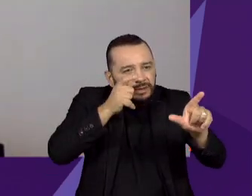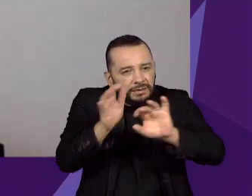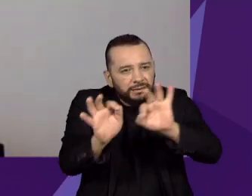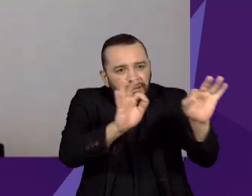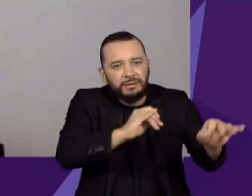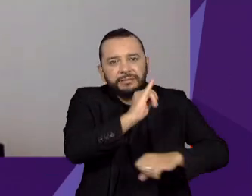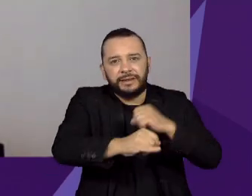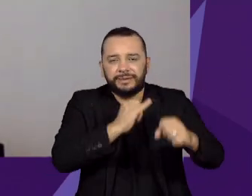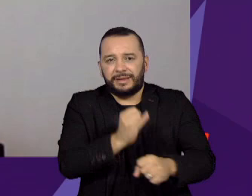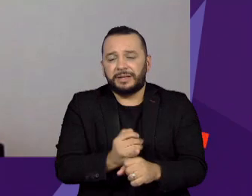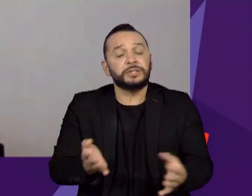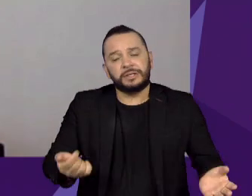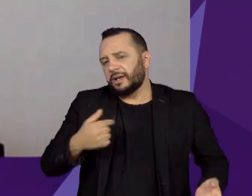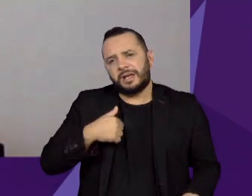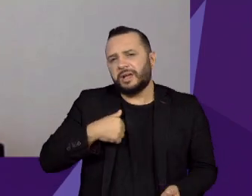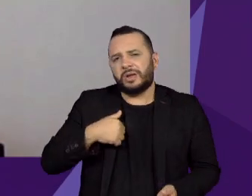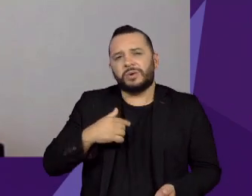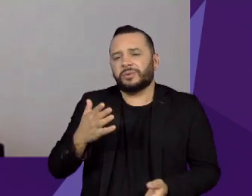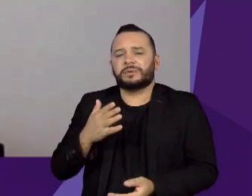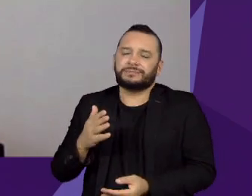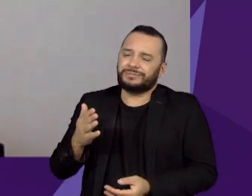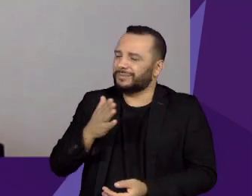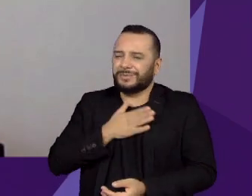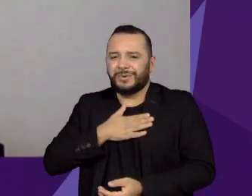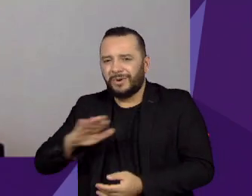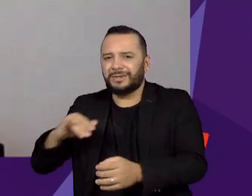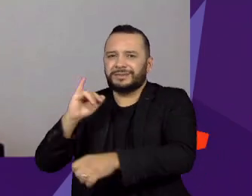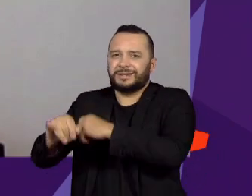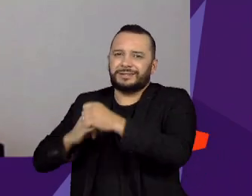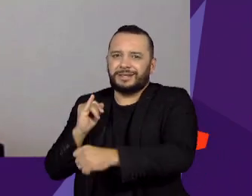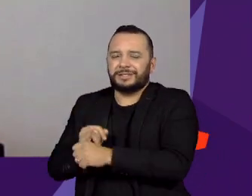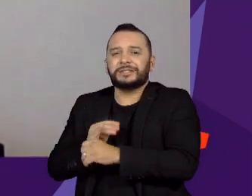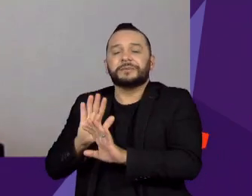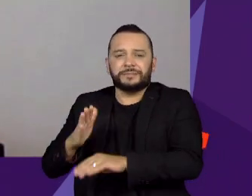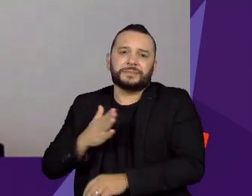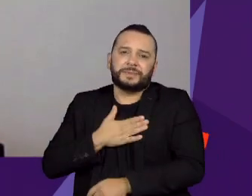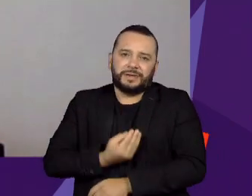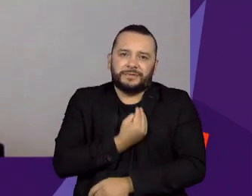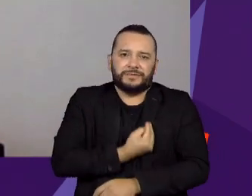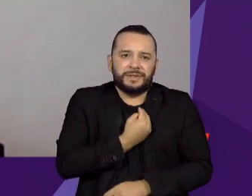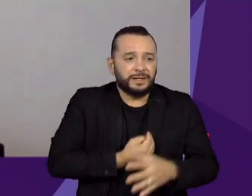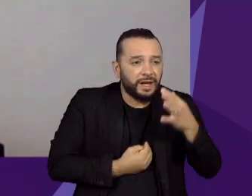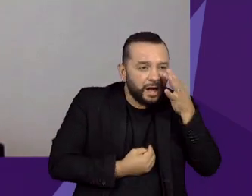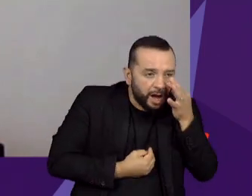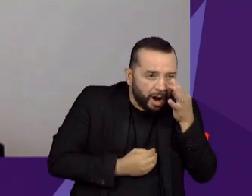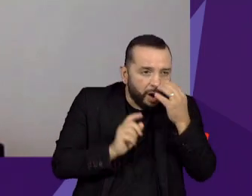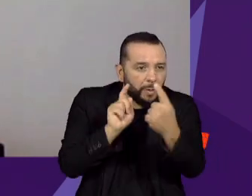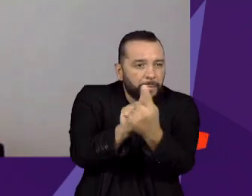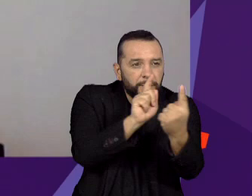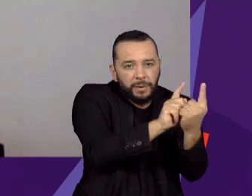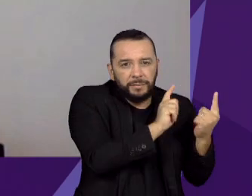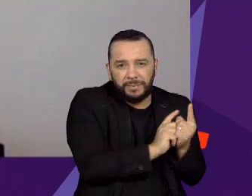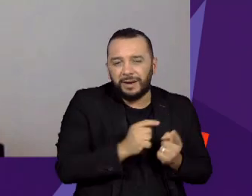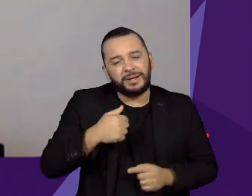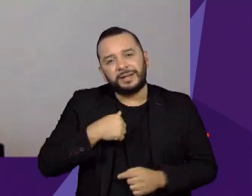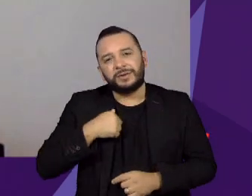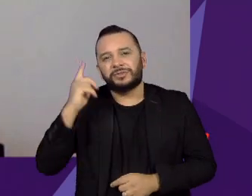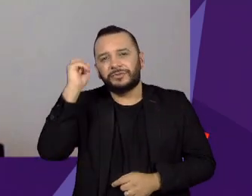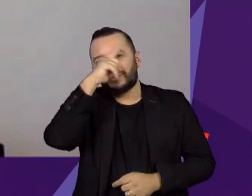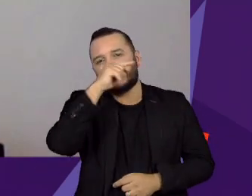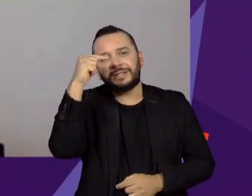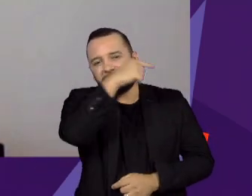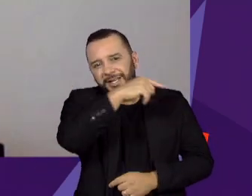muito afeito ao mundo virtual, ao mundo da internet, gosto mais, minha vida é mais no mundo real, tenho dificuldade de entender o raciocínio de quem já